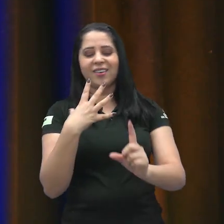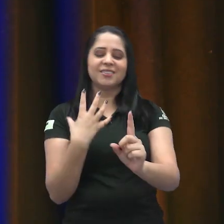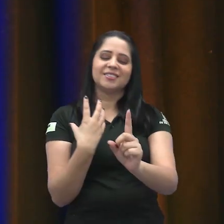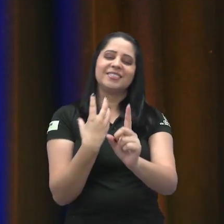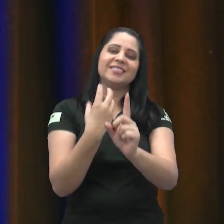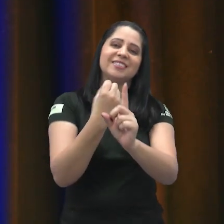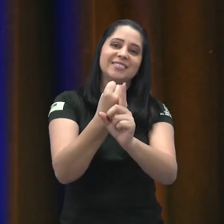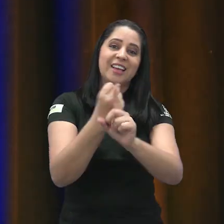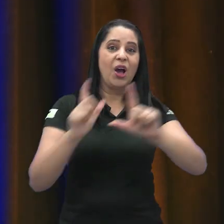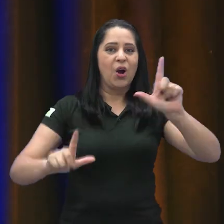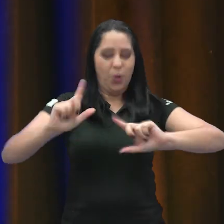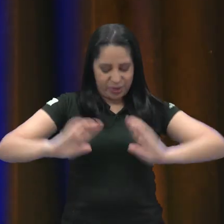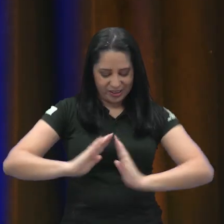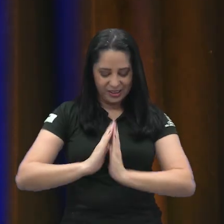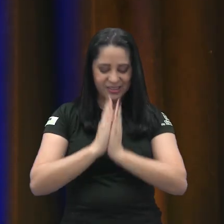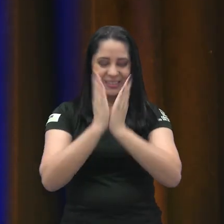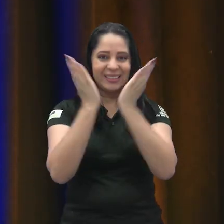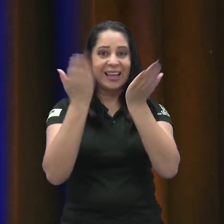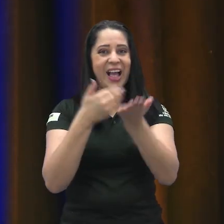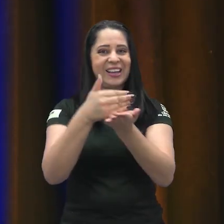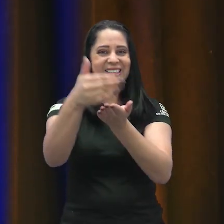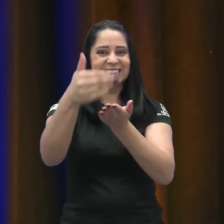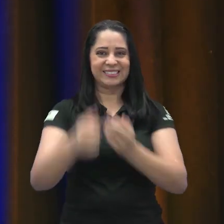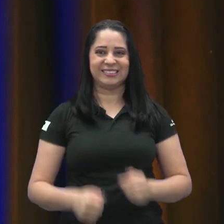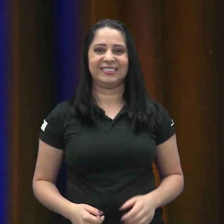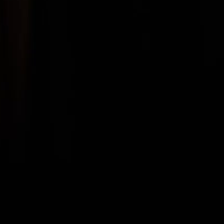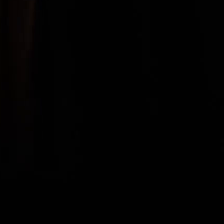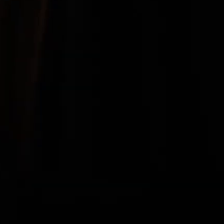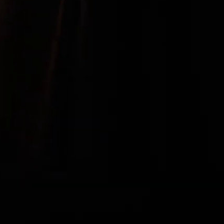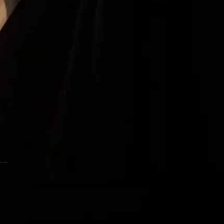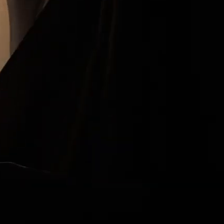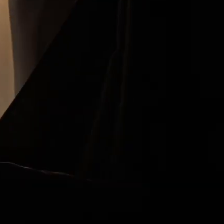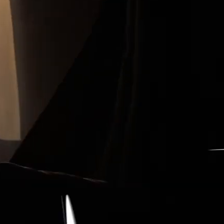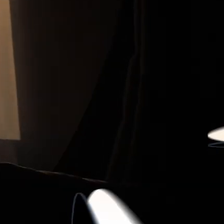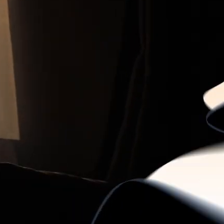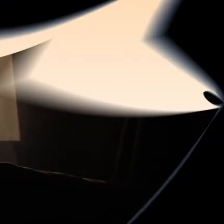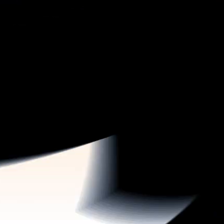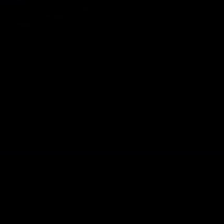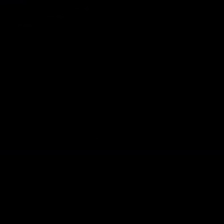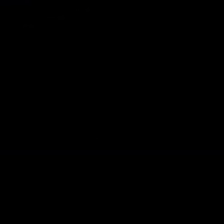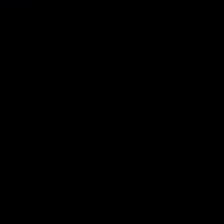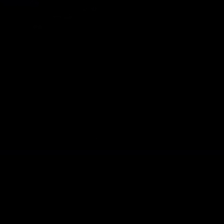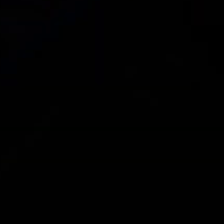se inspirar, porque o programa Inspiração está só começando.